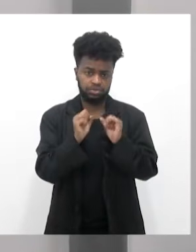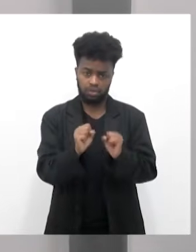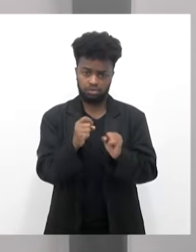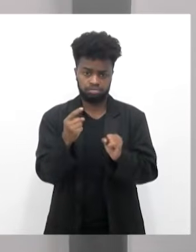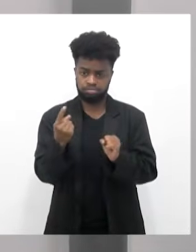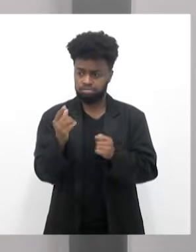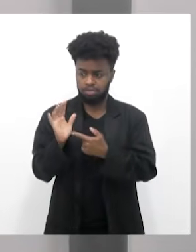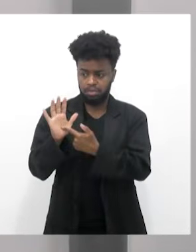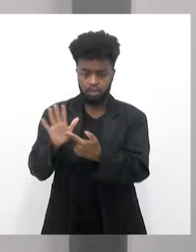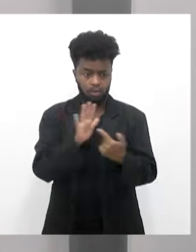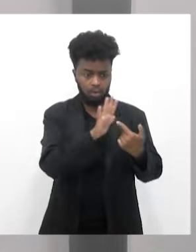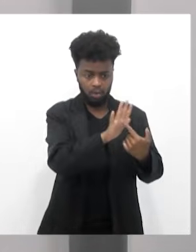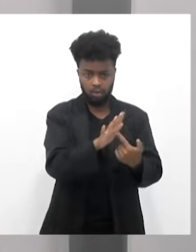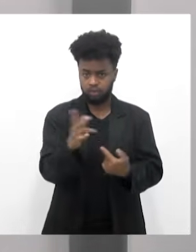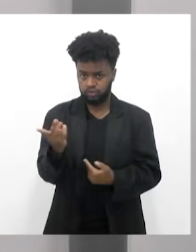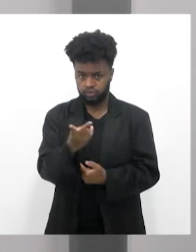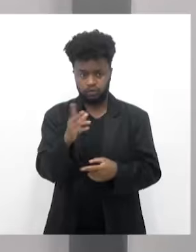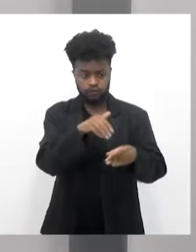outro apresentou, os dois